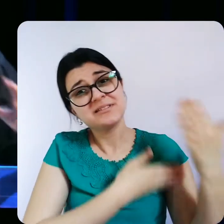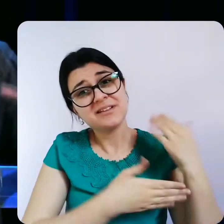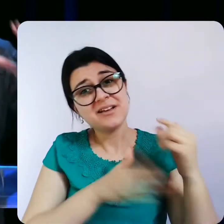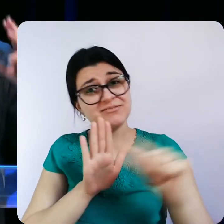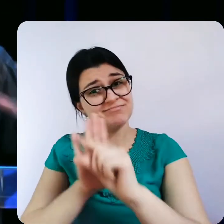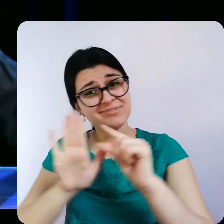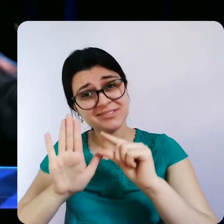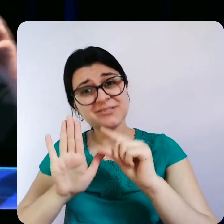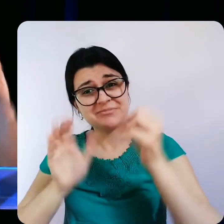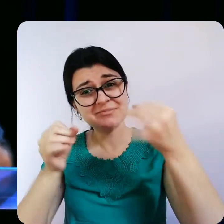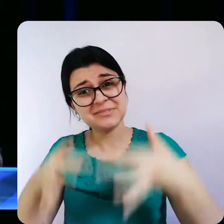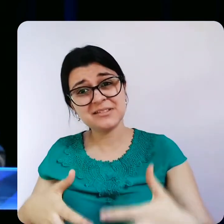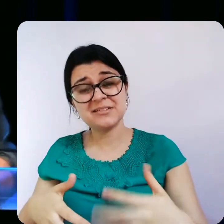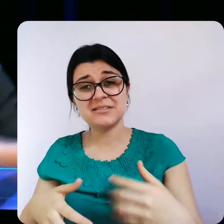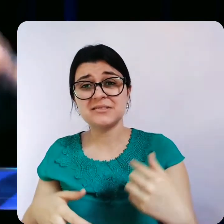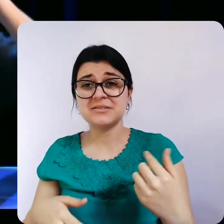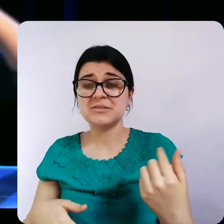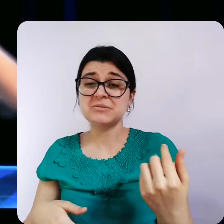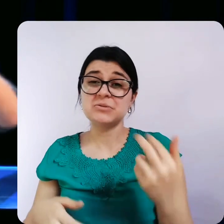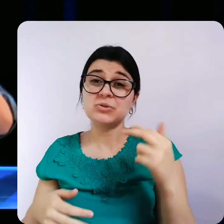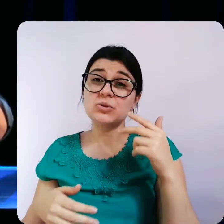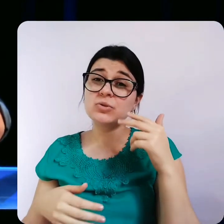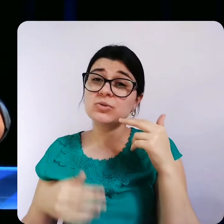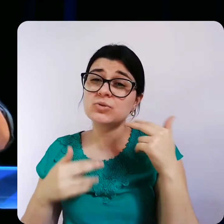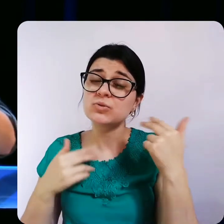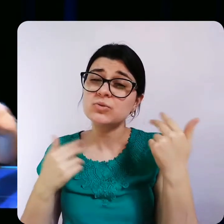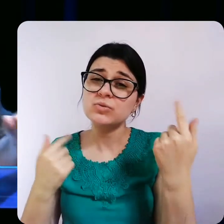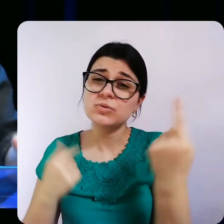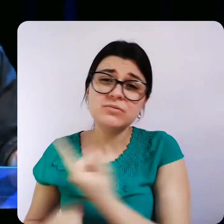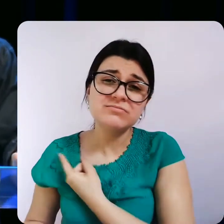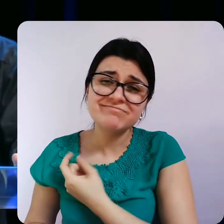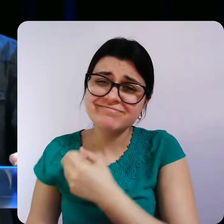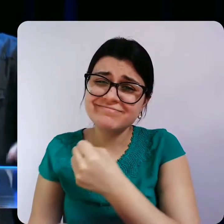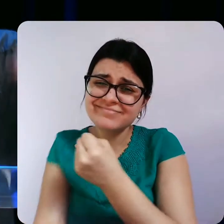dos princípios básicos deste mundo. Mas,